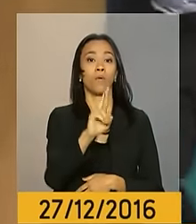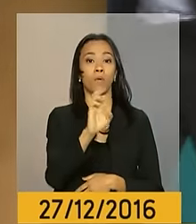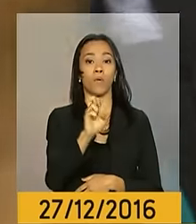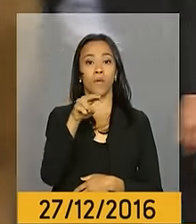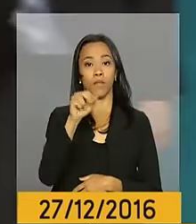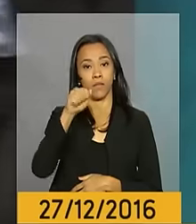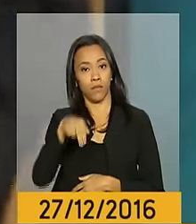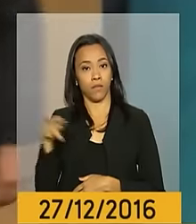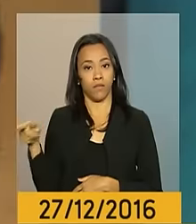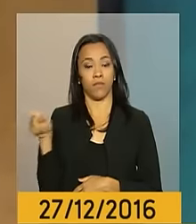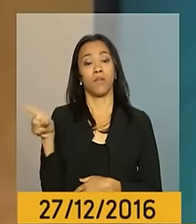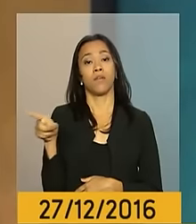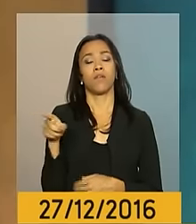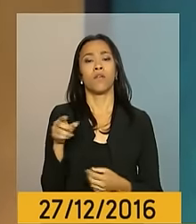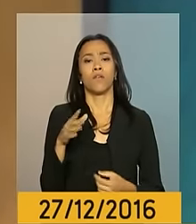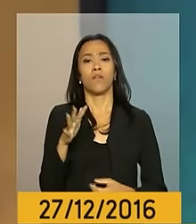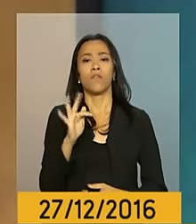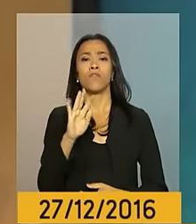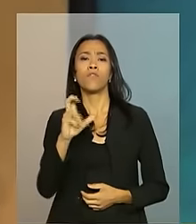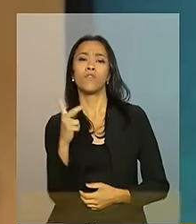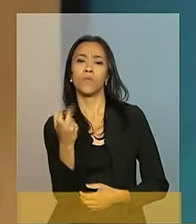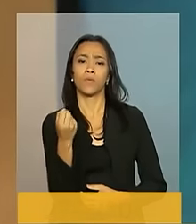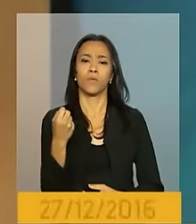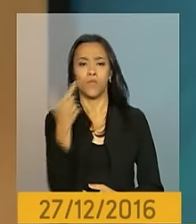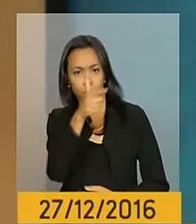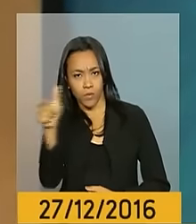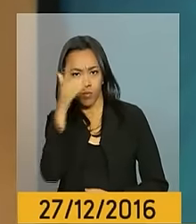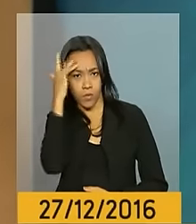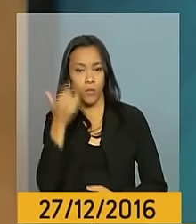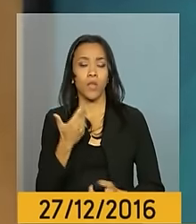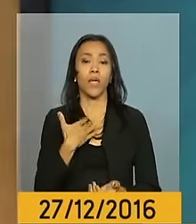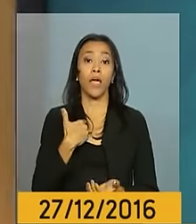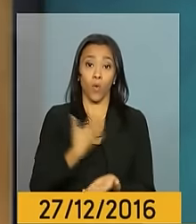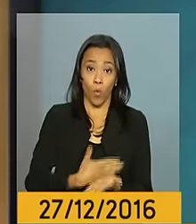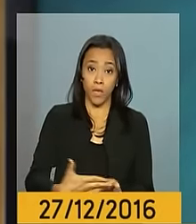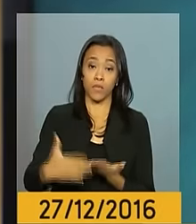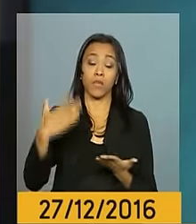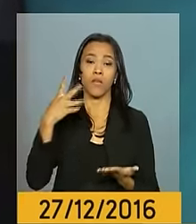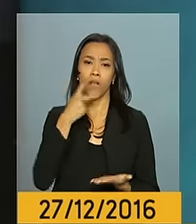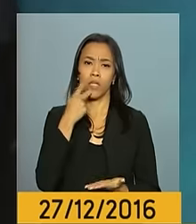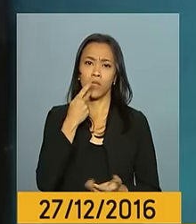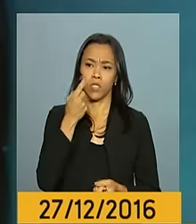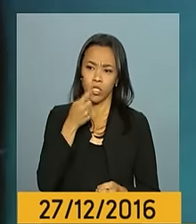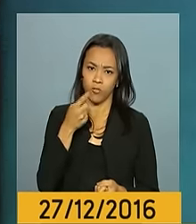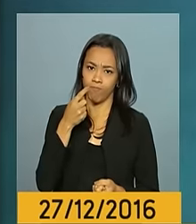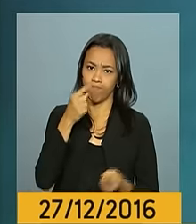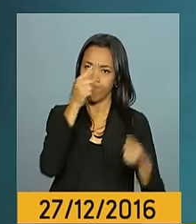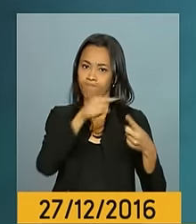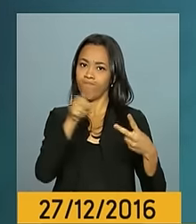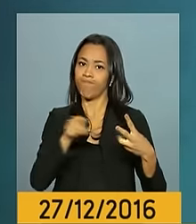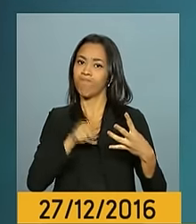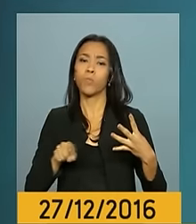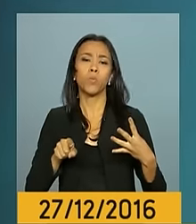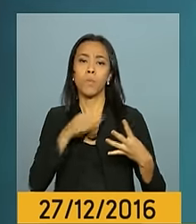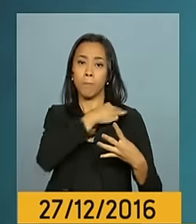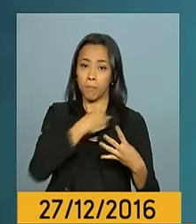ra eu quero começar dizendo que os ministros Quando